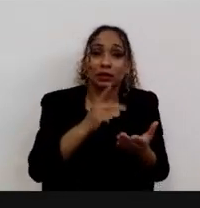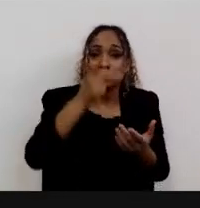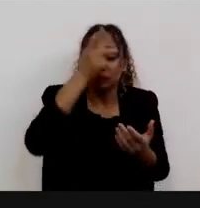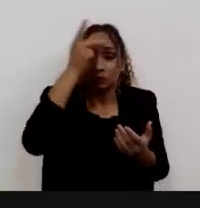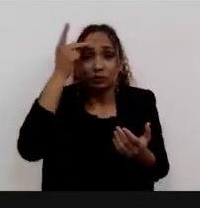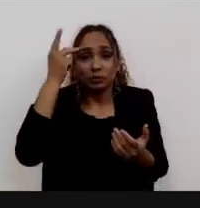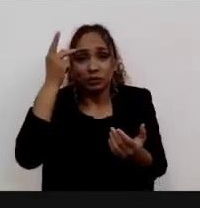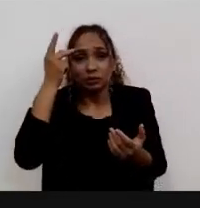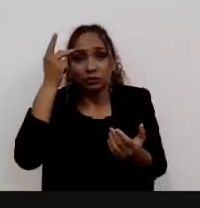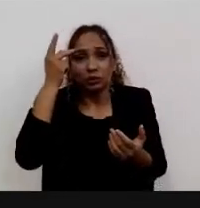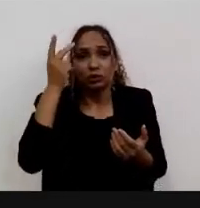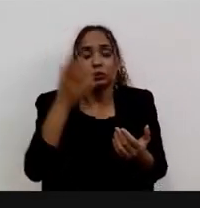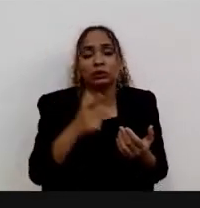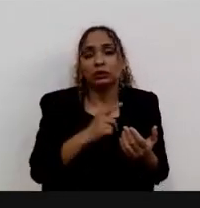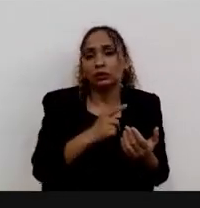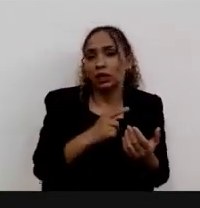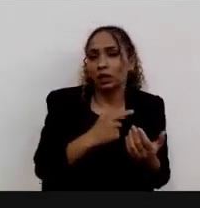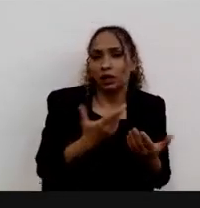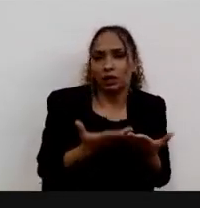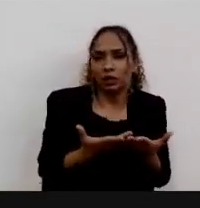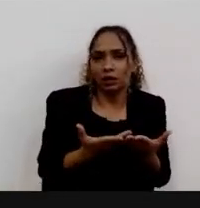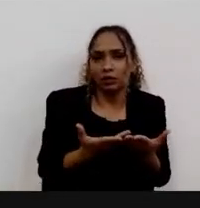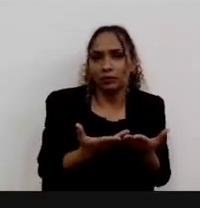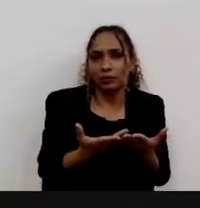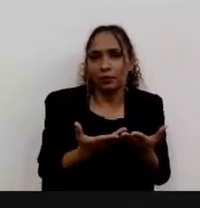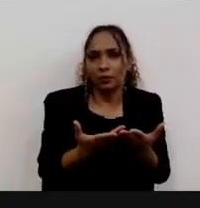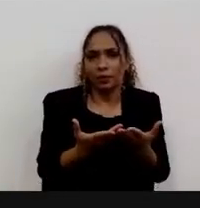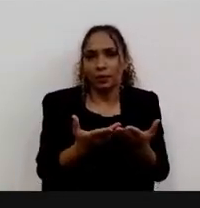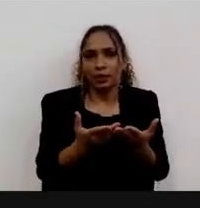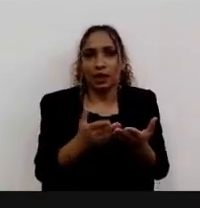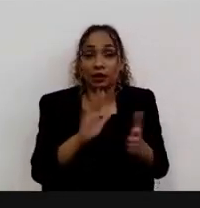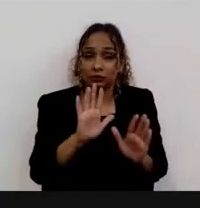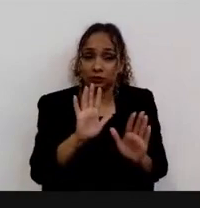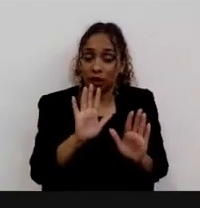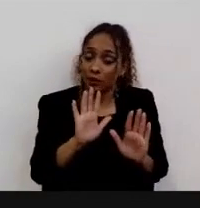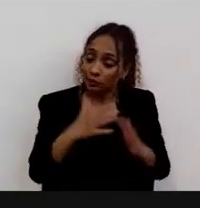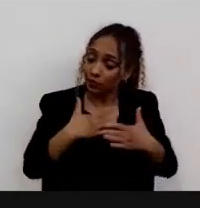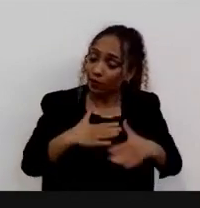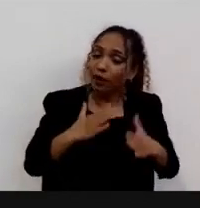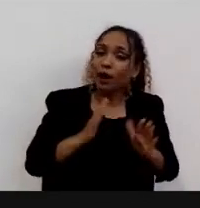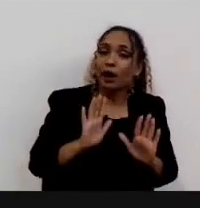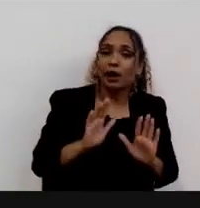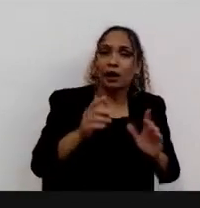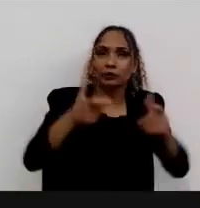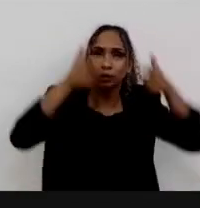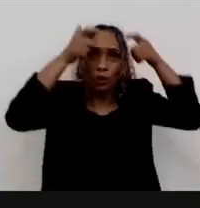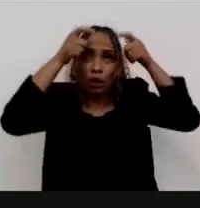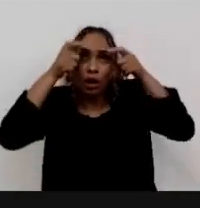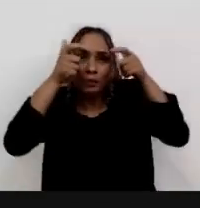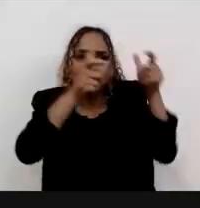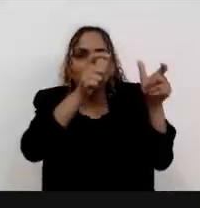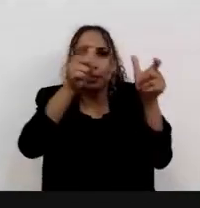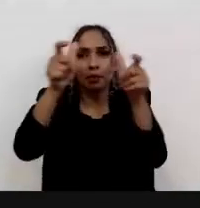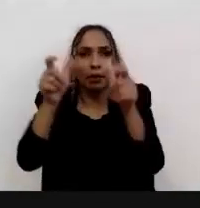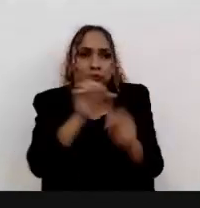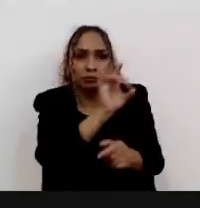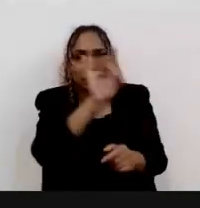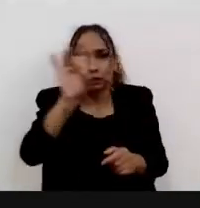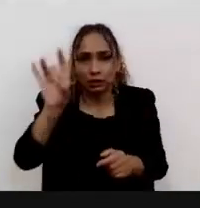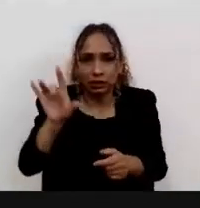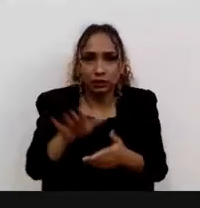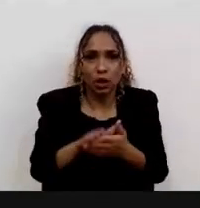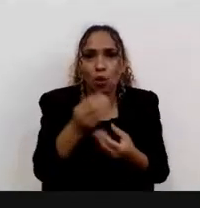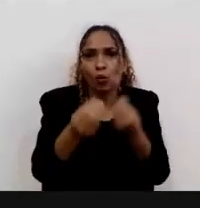está medindo sinais eletroencefalográficos do pessoal. Nós não vamos chegar nesse nível aqui, né, botar um capacete em cada um e ficar vendo como